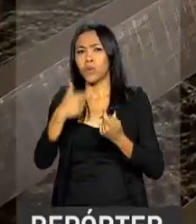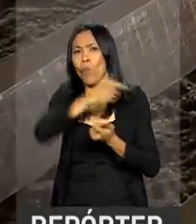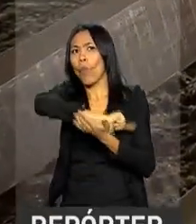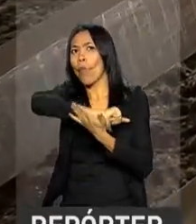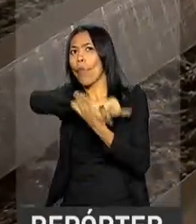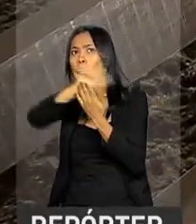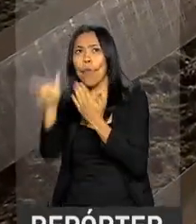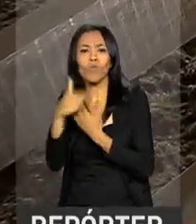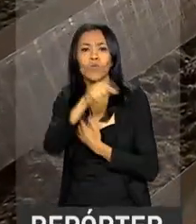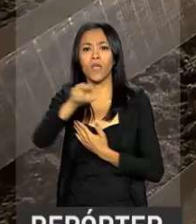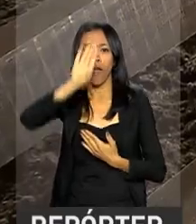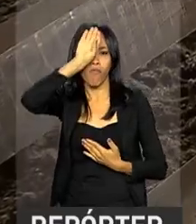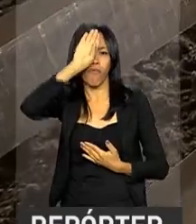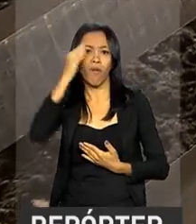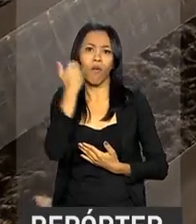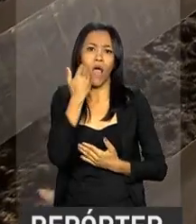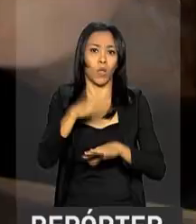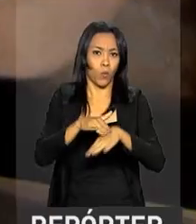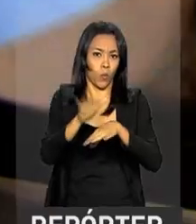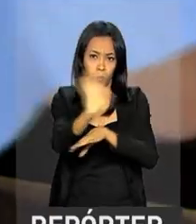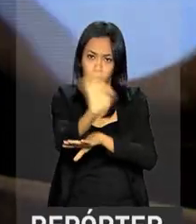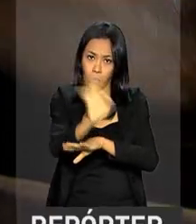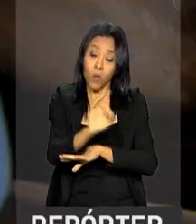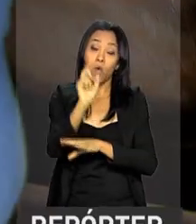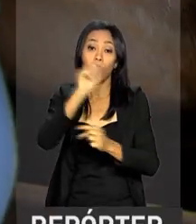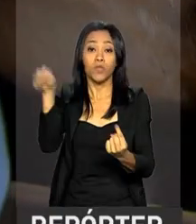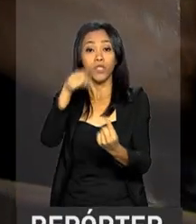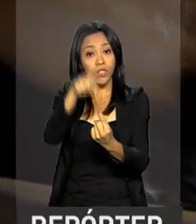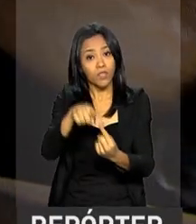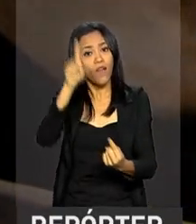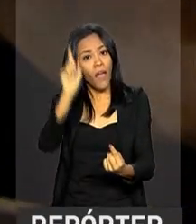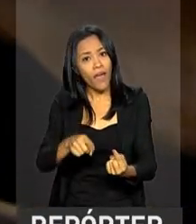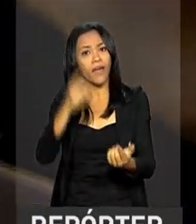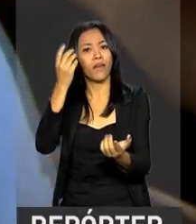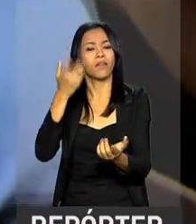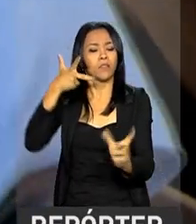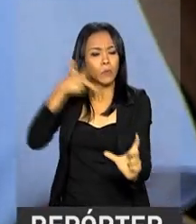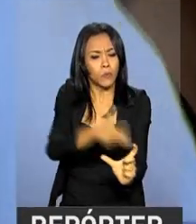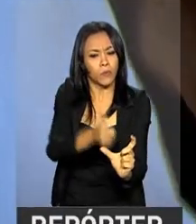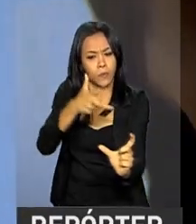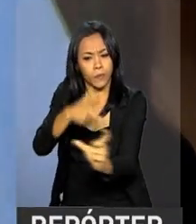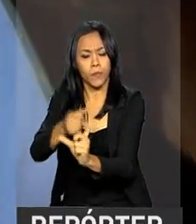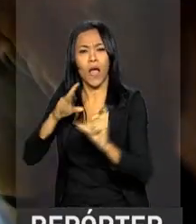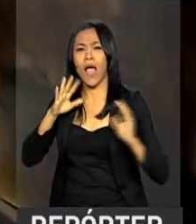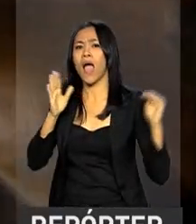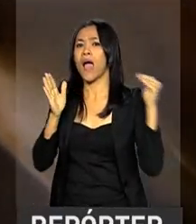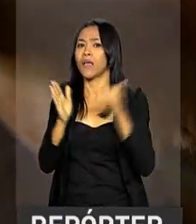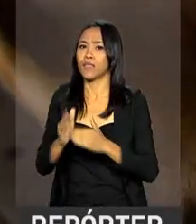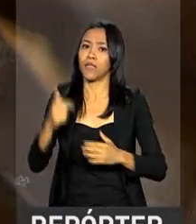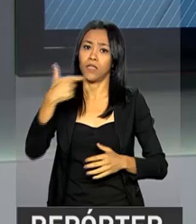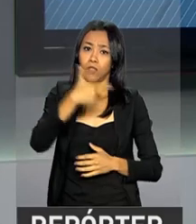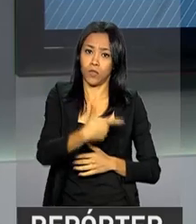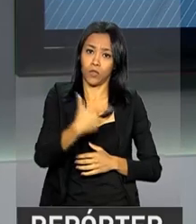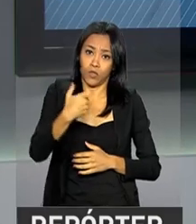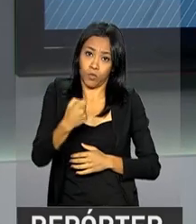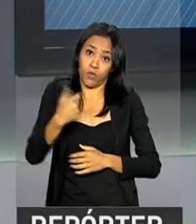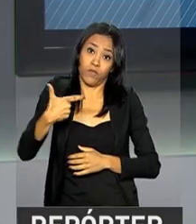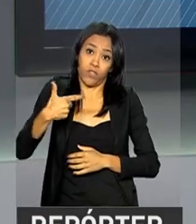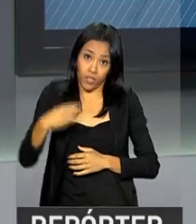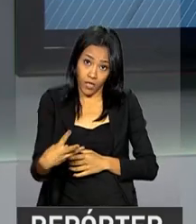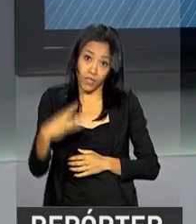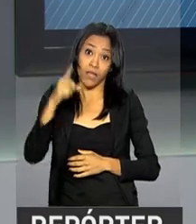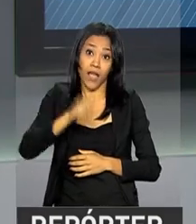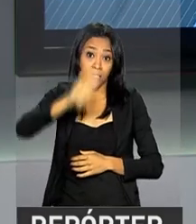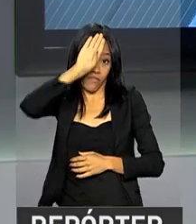vacinação a meta do ministério da agricultura eliminar a necessidade da imunização contra a doença até 2023 a febre aftosa